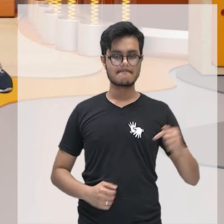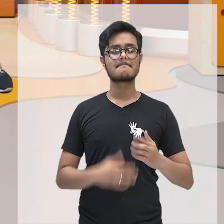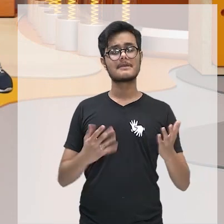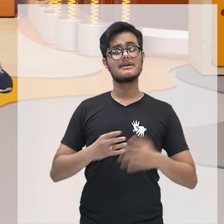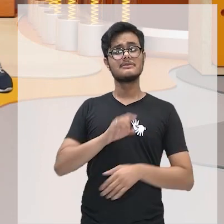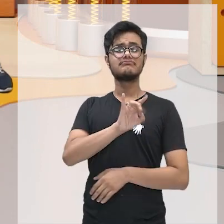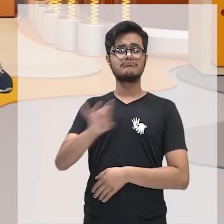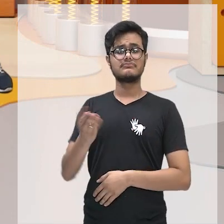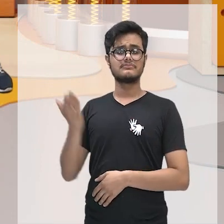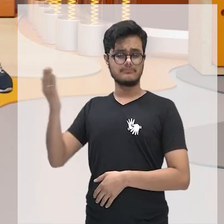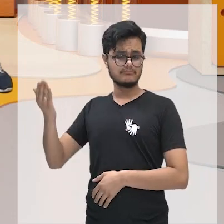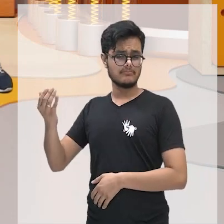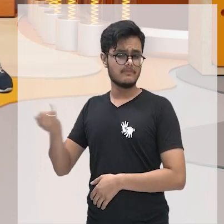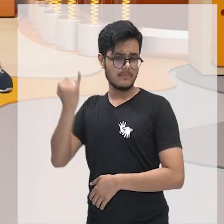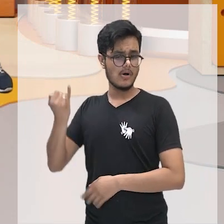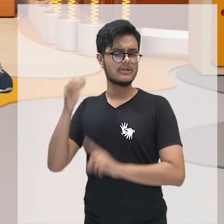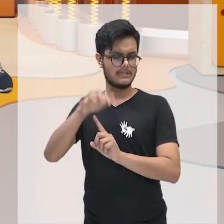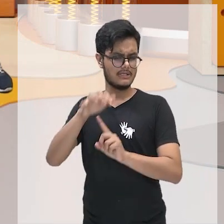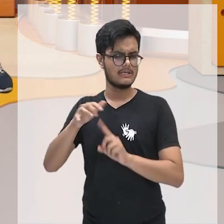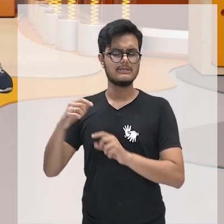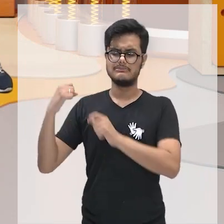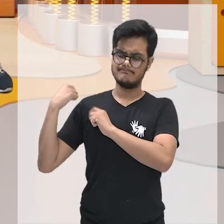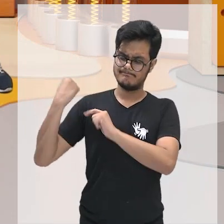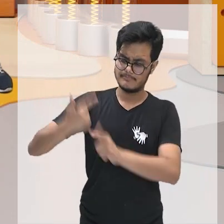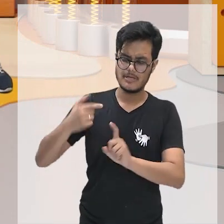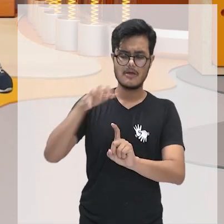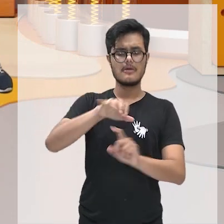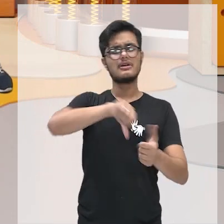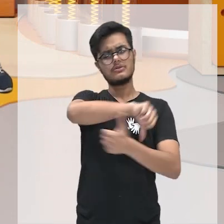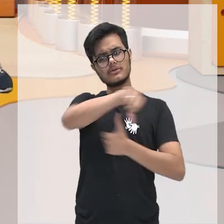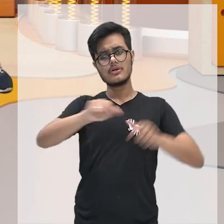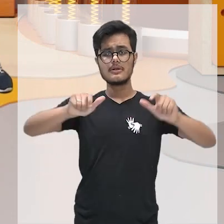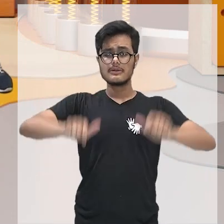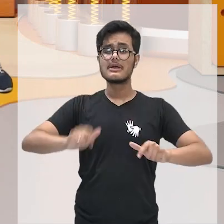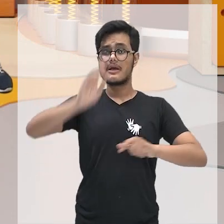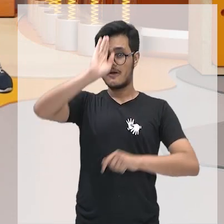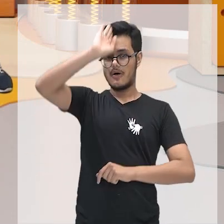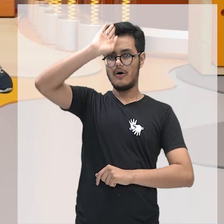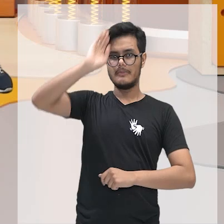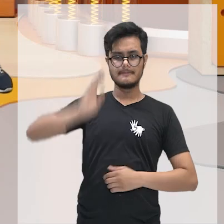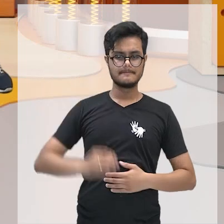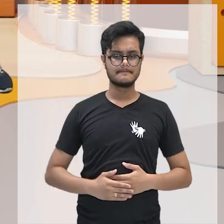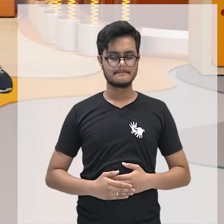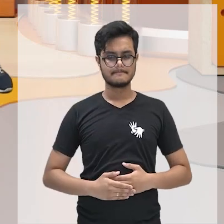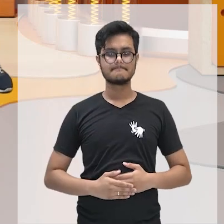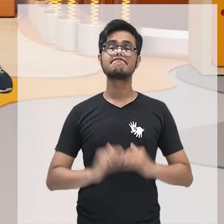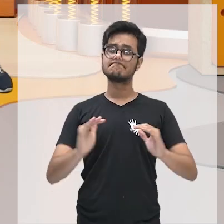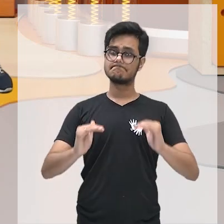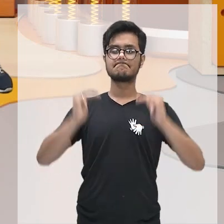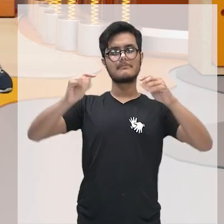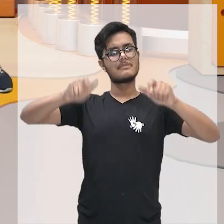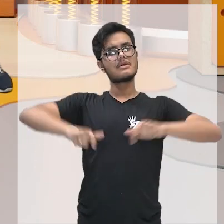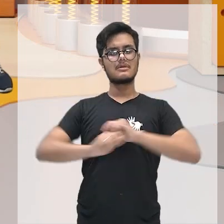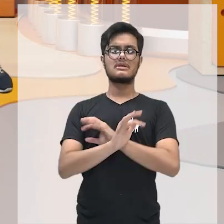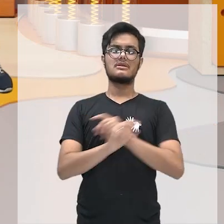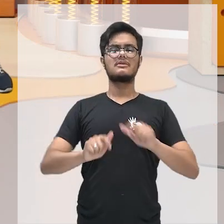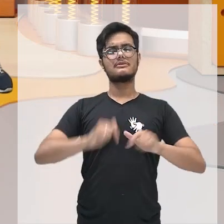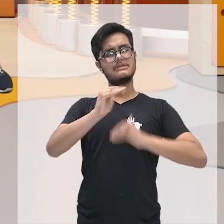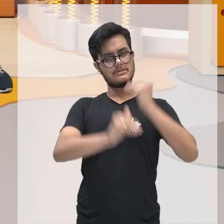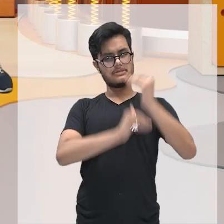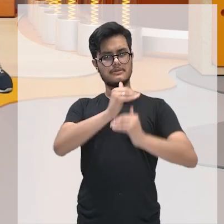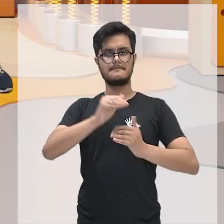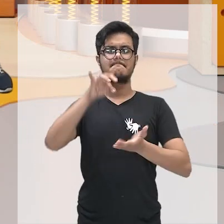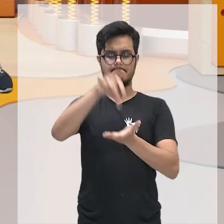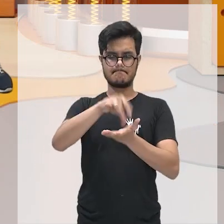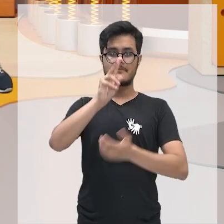um trouxe de alguma forma um legado uma mudança uma transformação para dentro de Roma fazendo com que Roma fosse se tornando cada vez